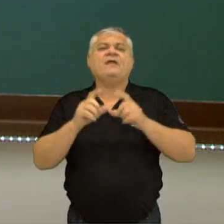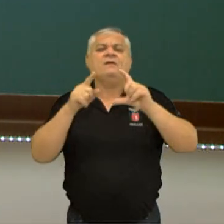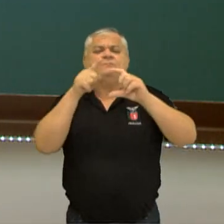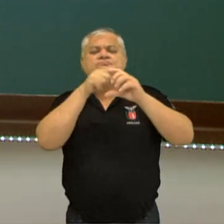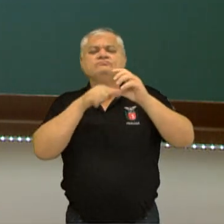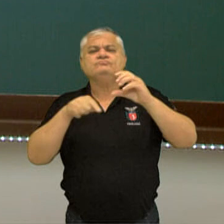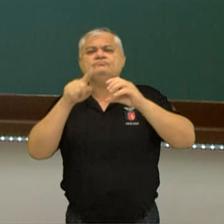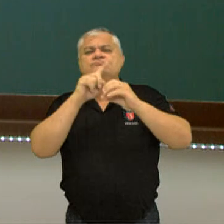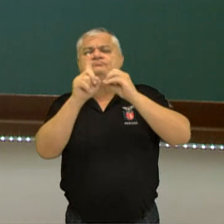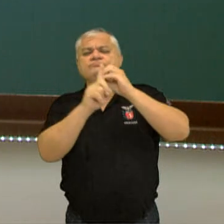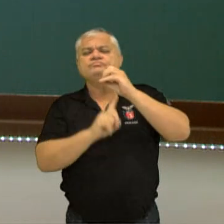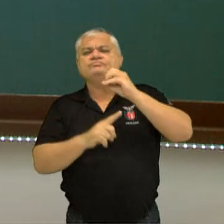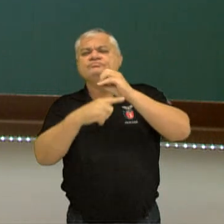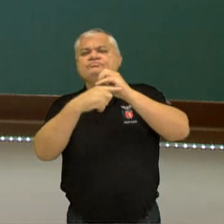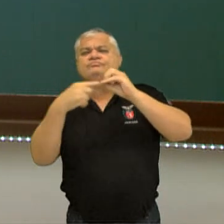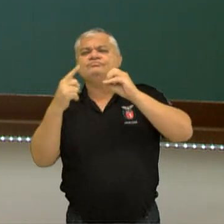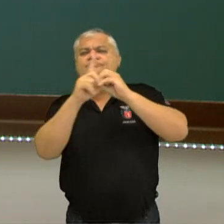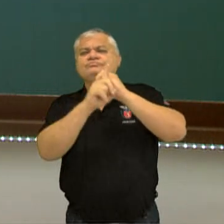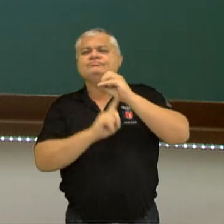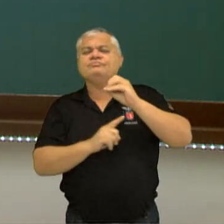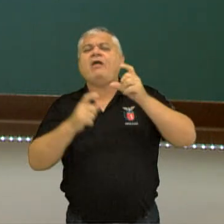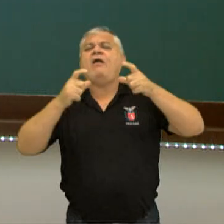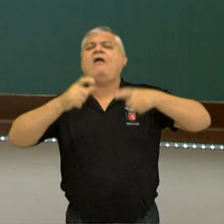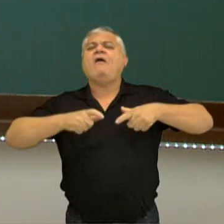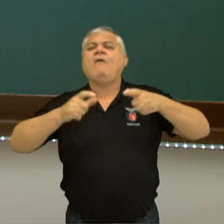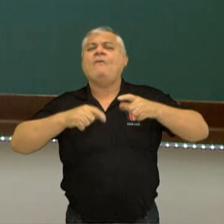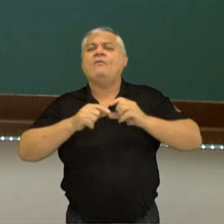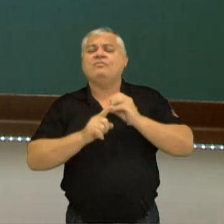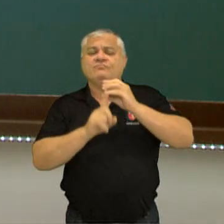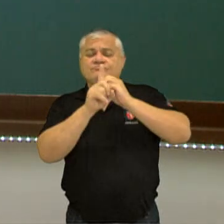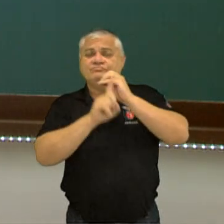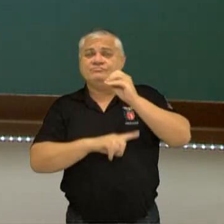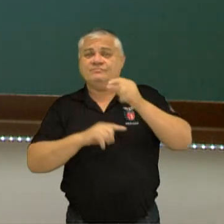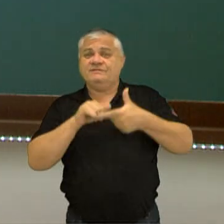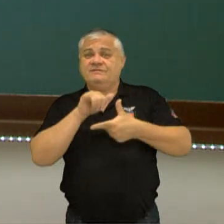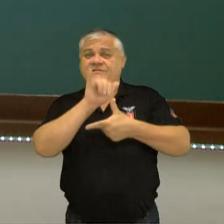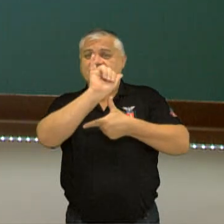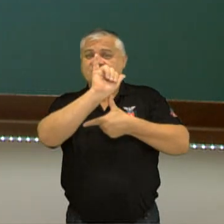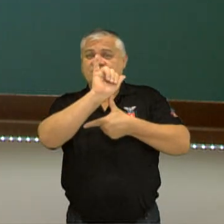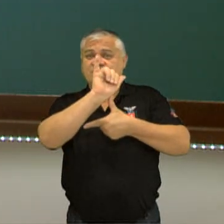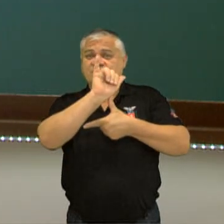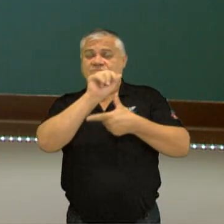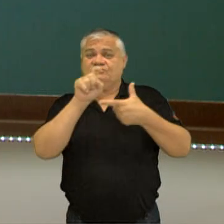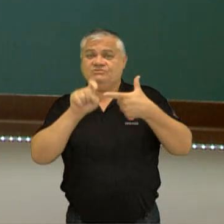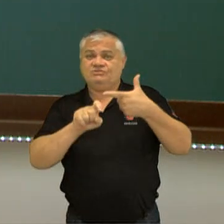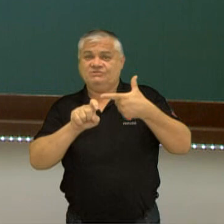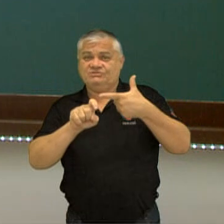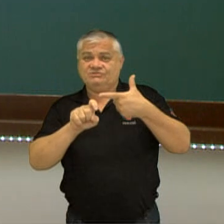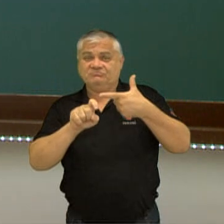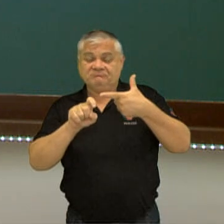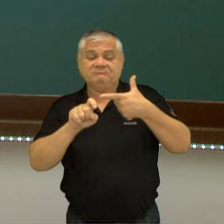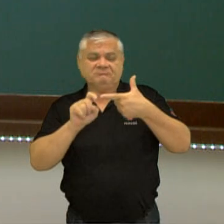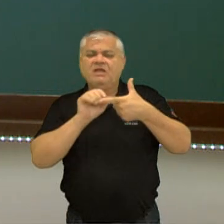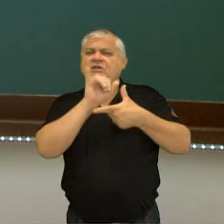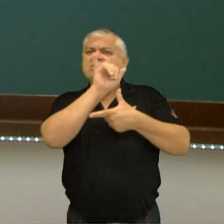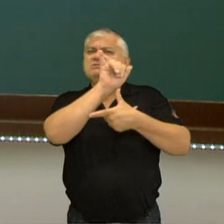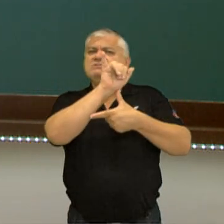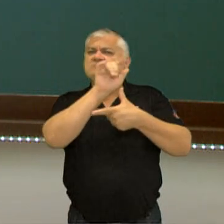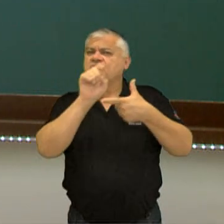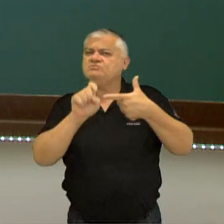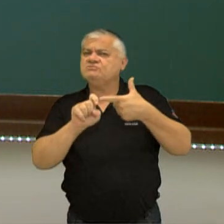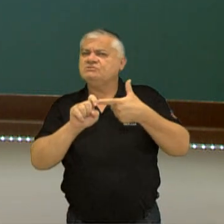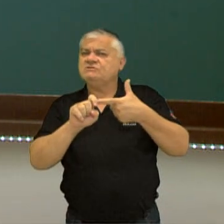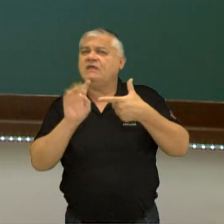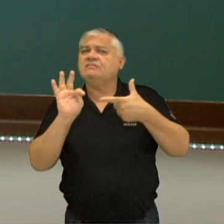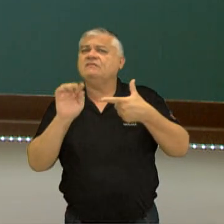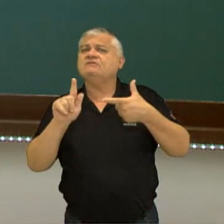nós visualizamos, já que o seno está sobre o eixo Y, o cosseno está sobre o eixo X, e onde está a tangente?